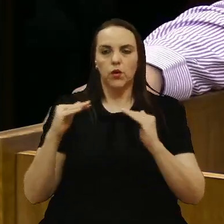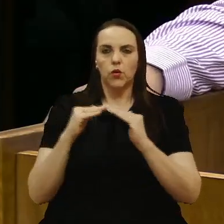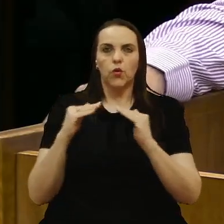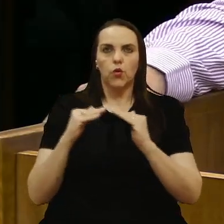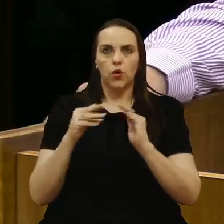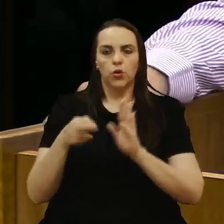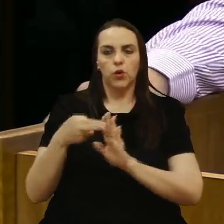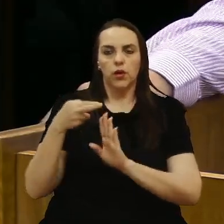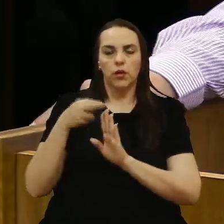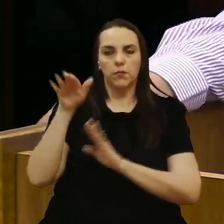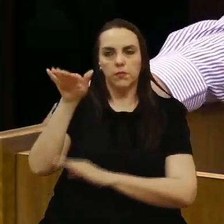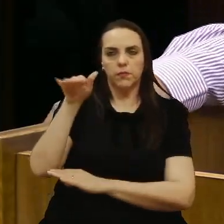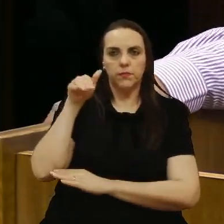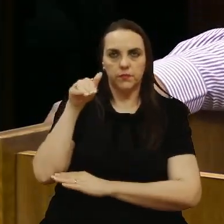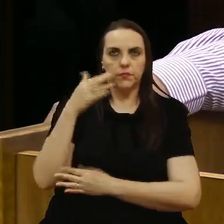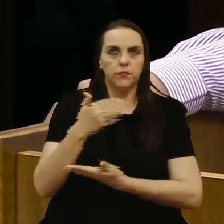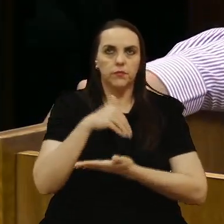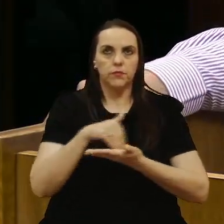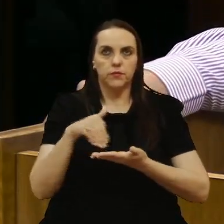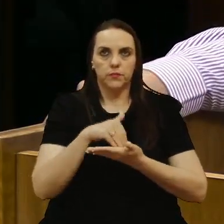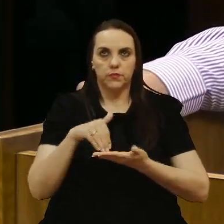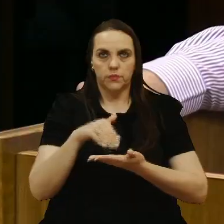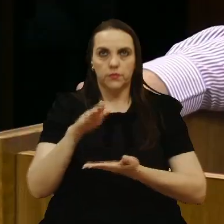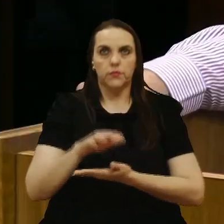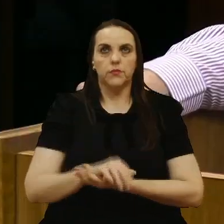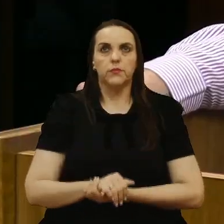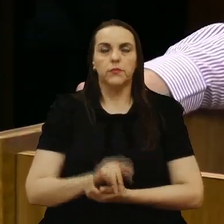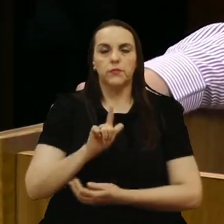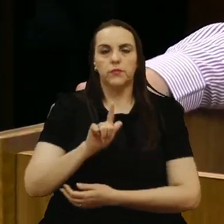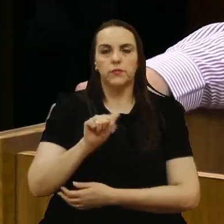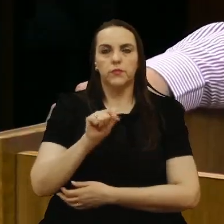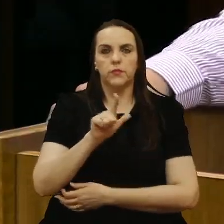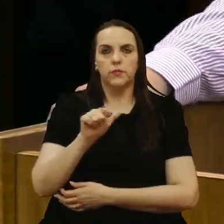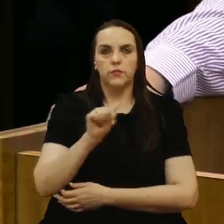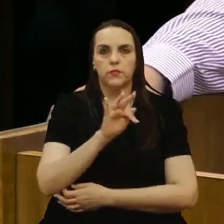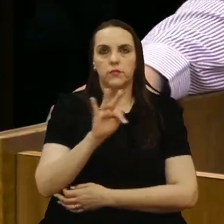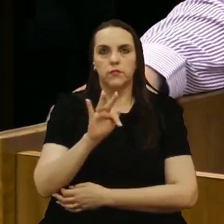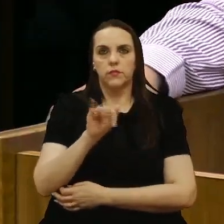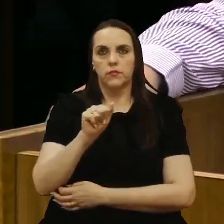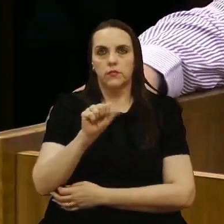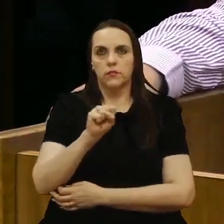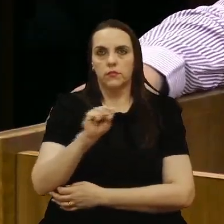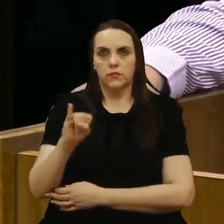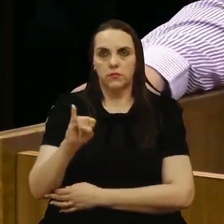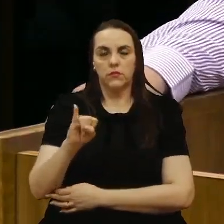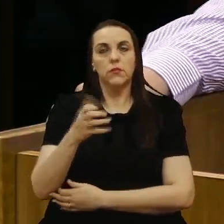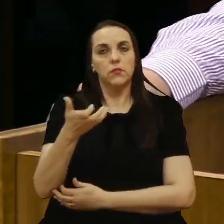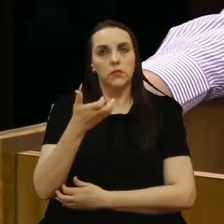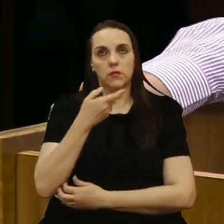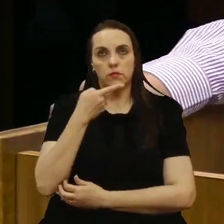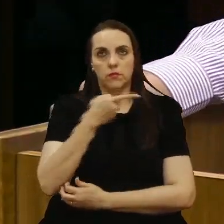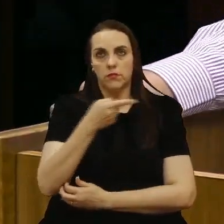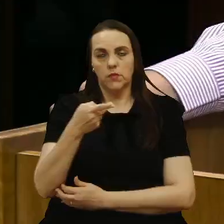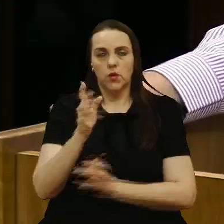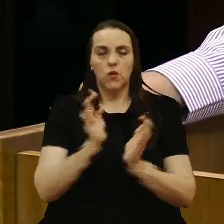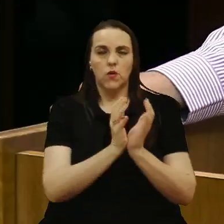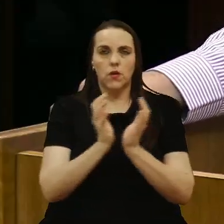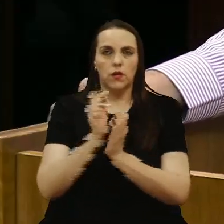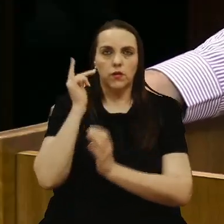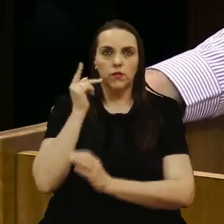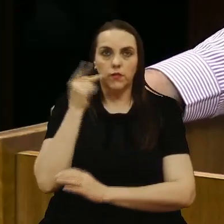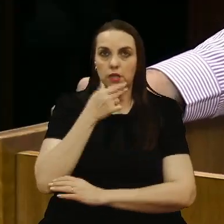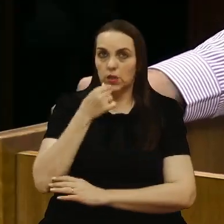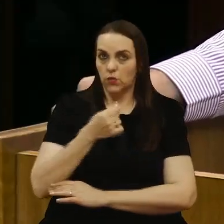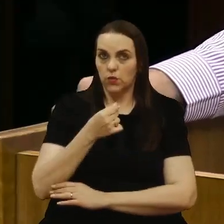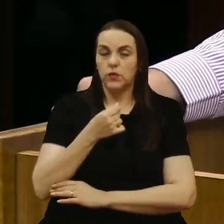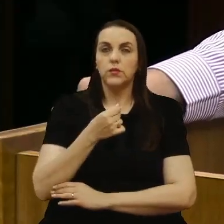de convocação do secretário Galafassi. E quero dizer aos colegas vereadores que